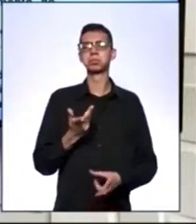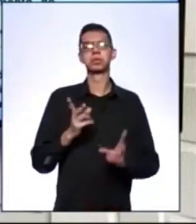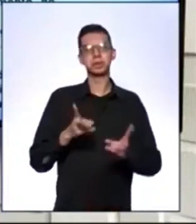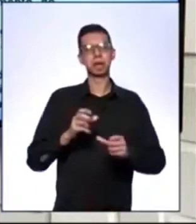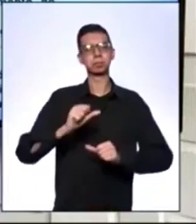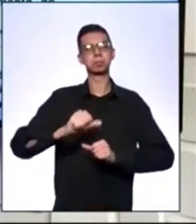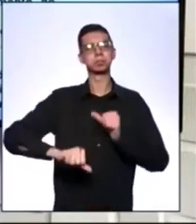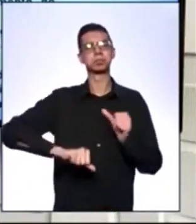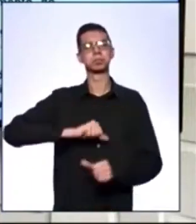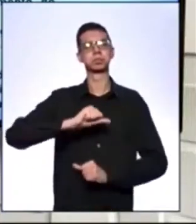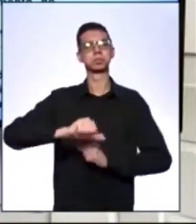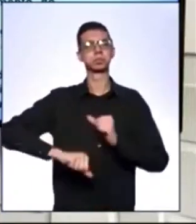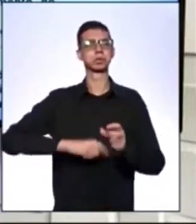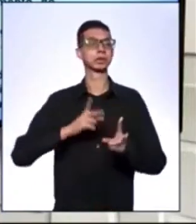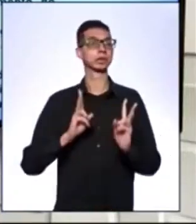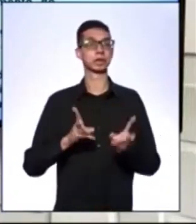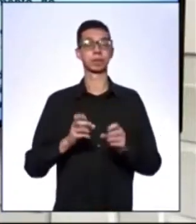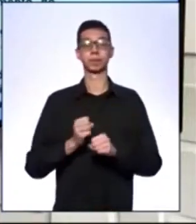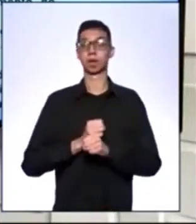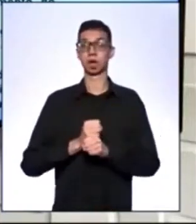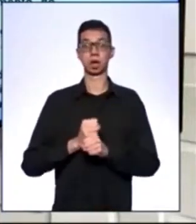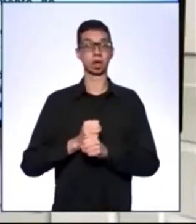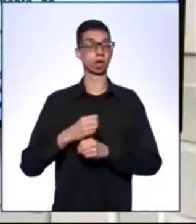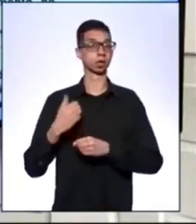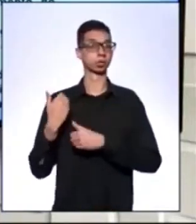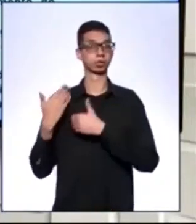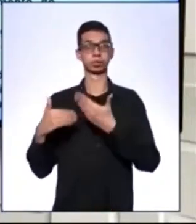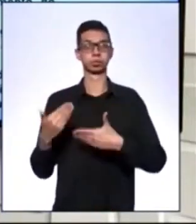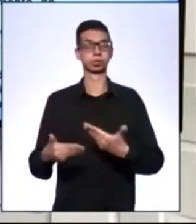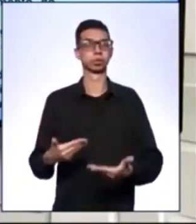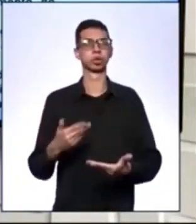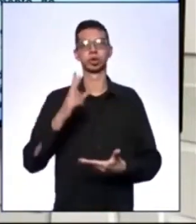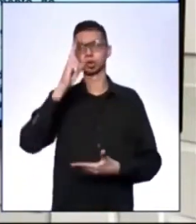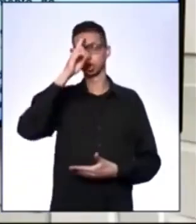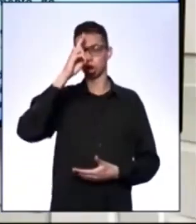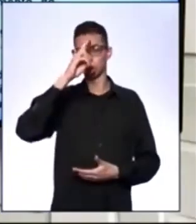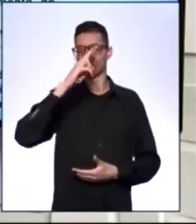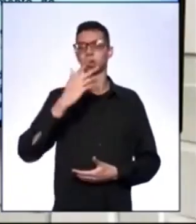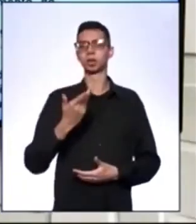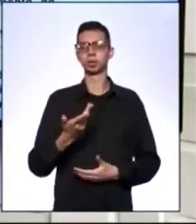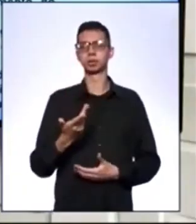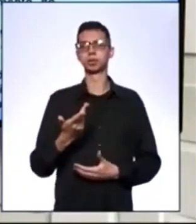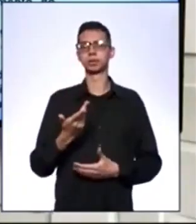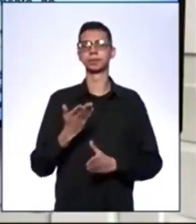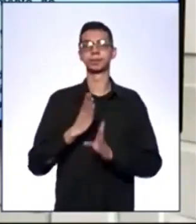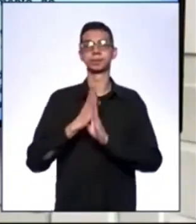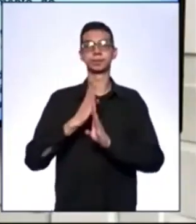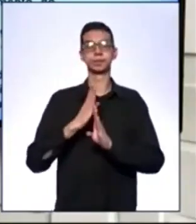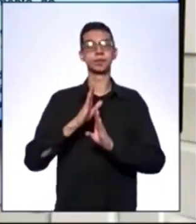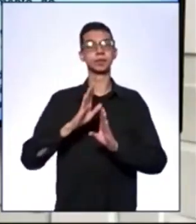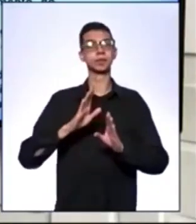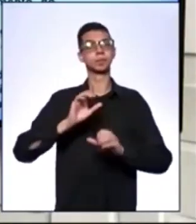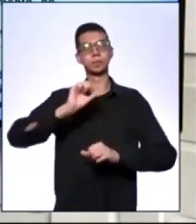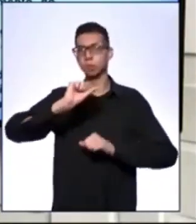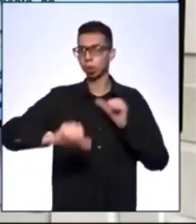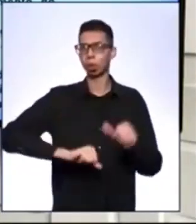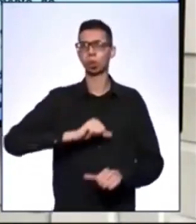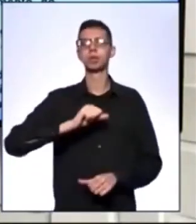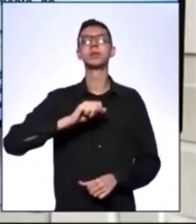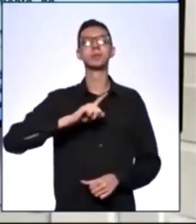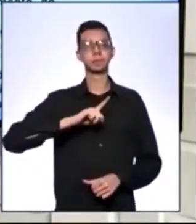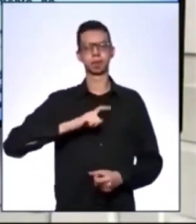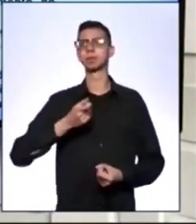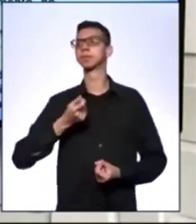dinâmica, ela evolui, ela anda. Há até quem já esteja pensando na